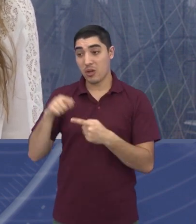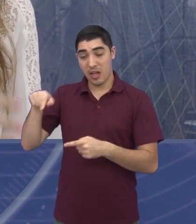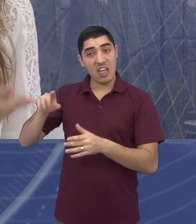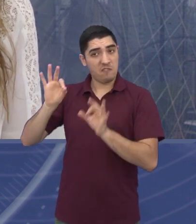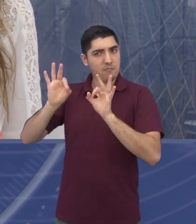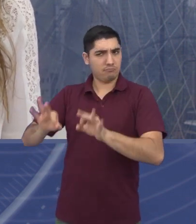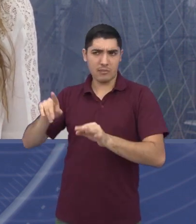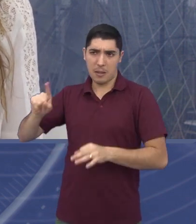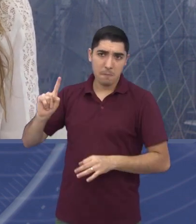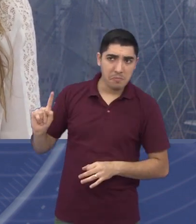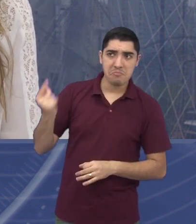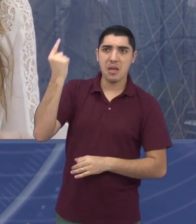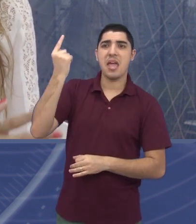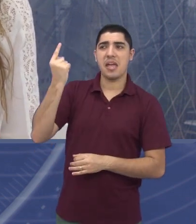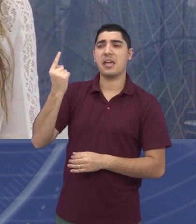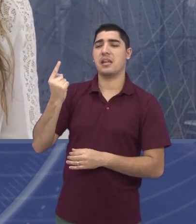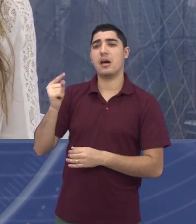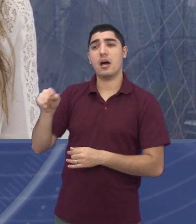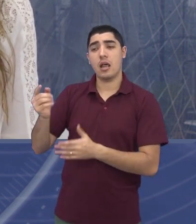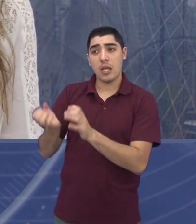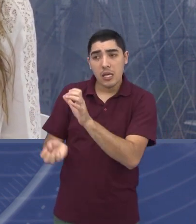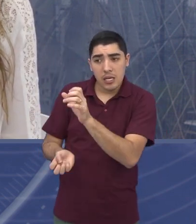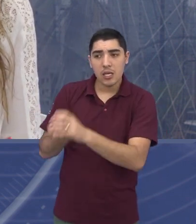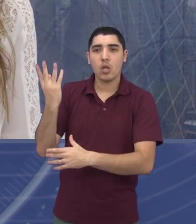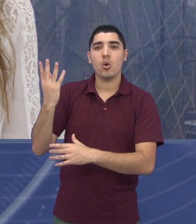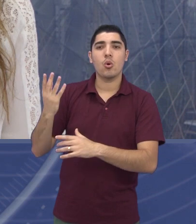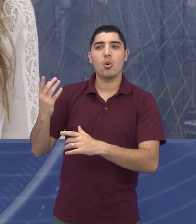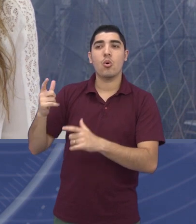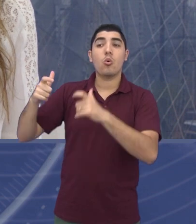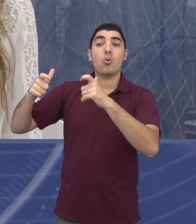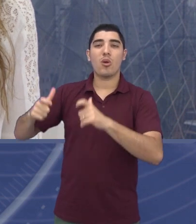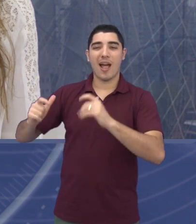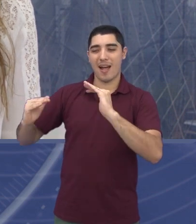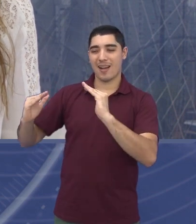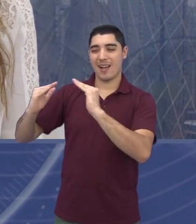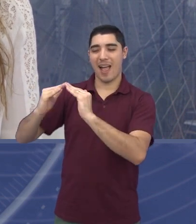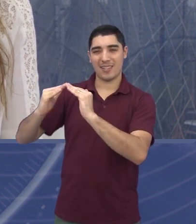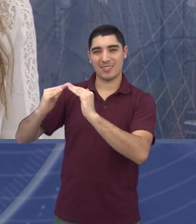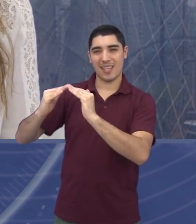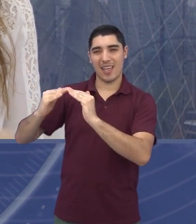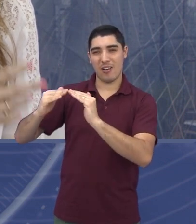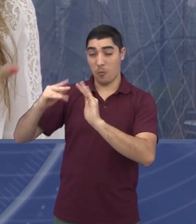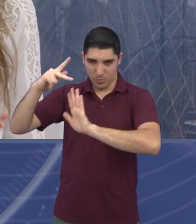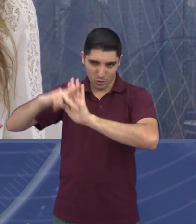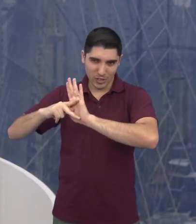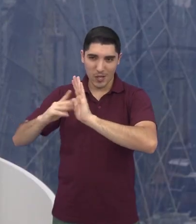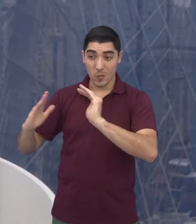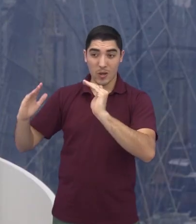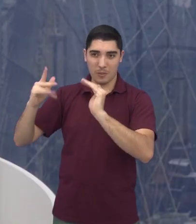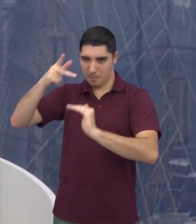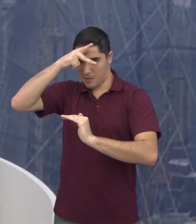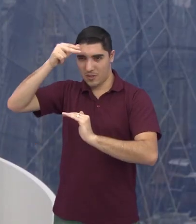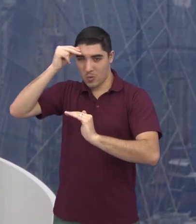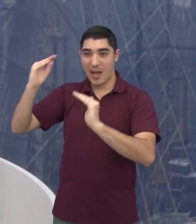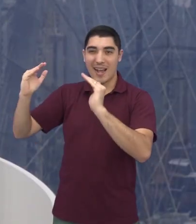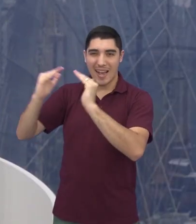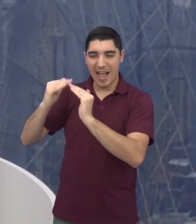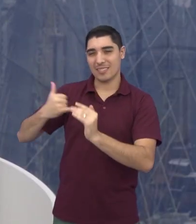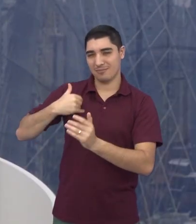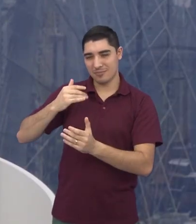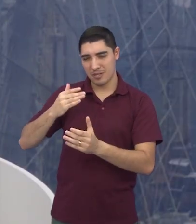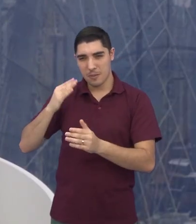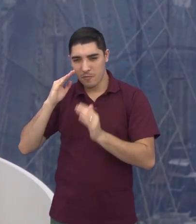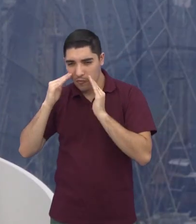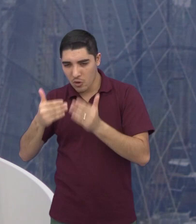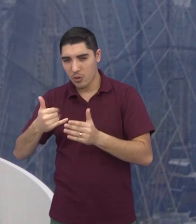com a construção, com essa oferta da Casa do Idoso. A Casa do Idoso começa em São Miguel Paulista,